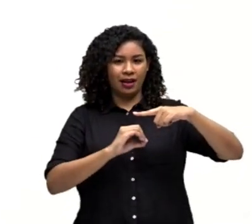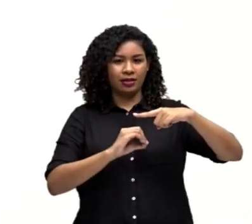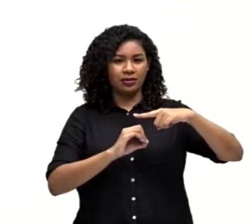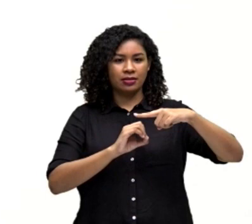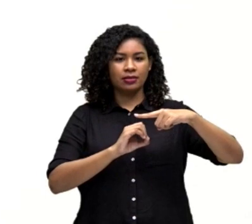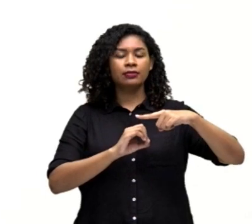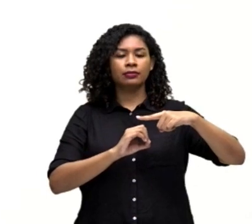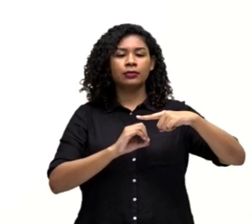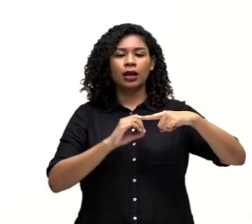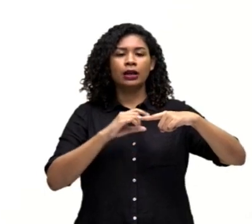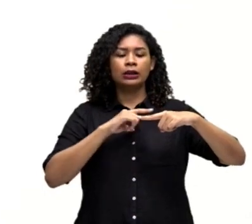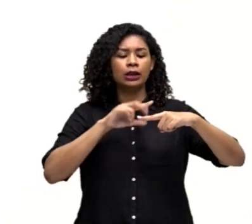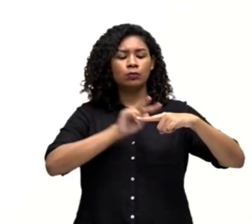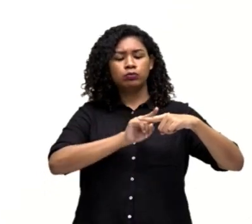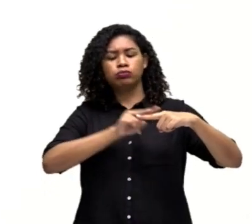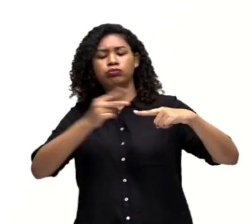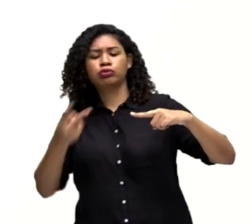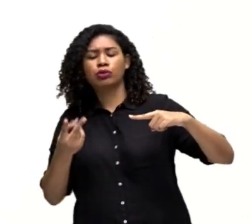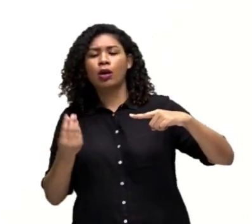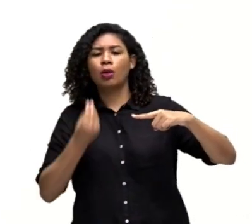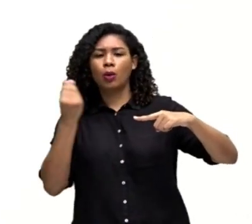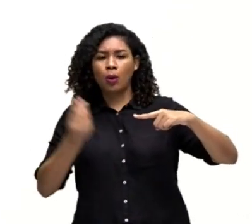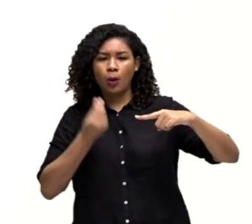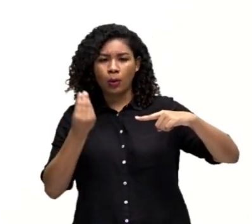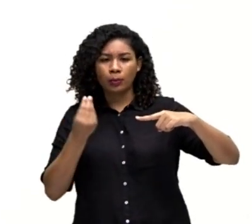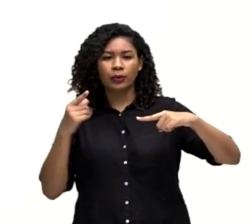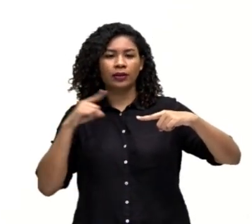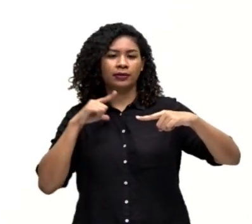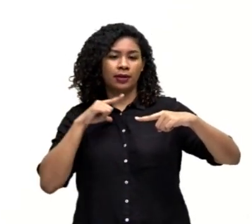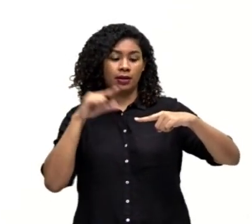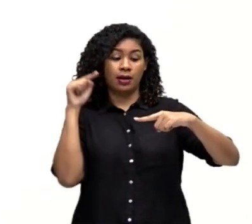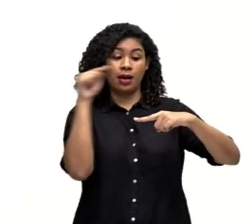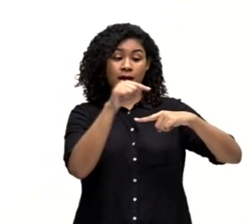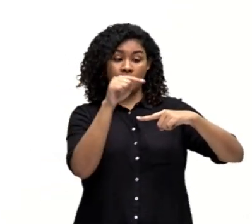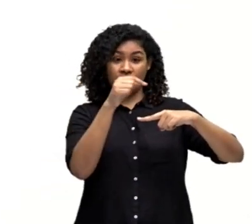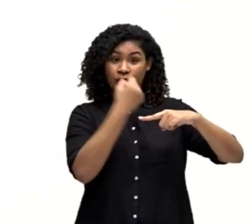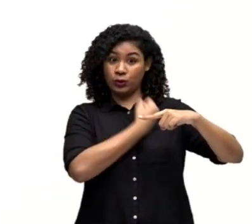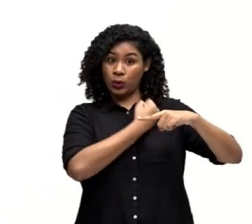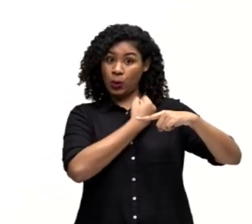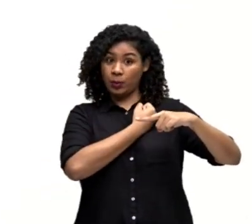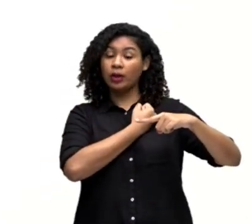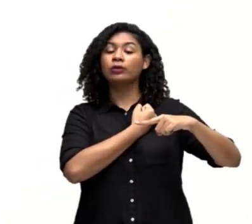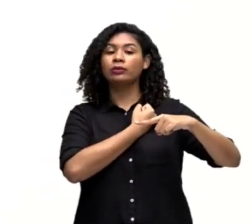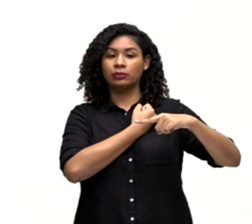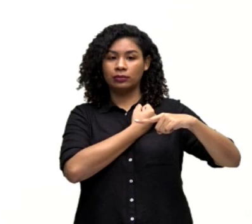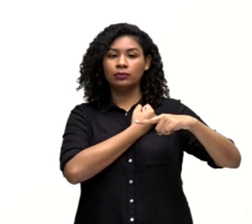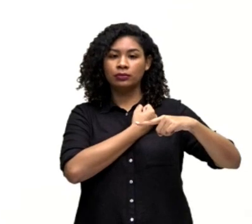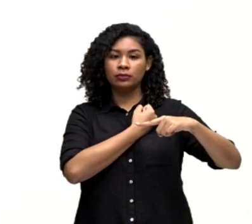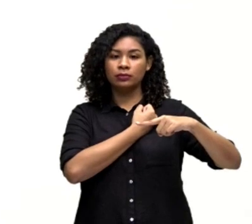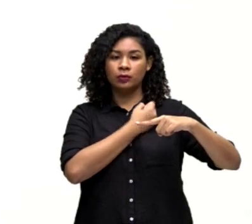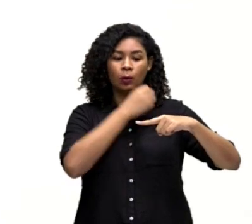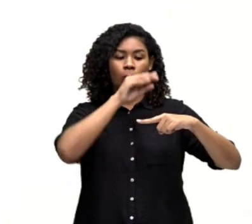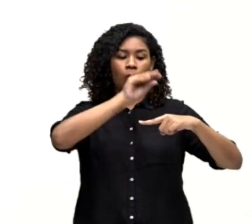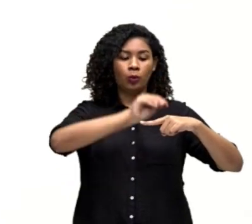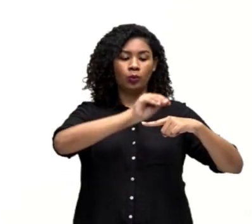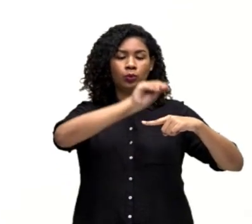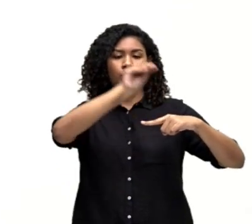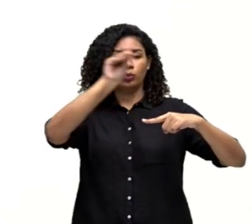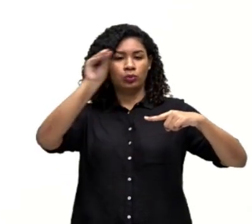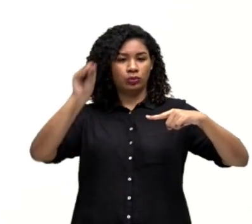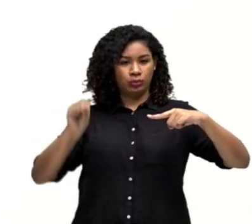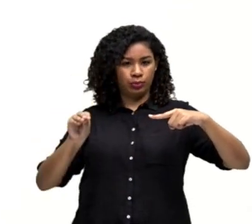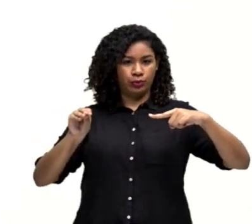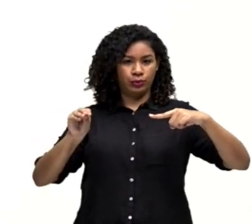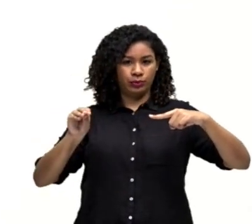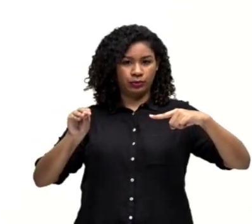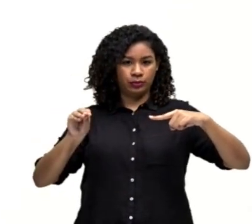gente pega esse numerador e esse numerador geralmente vai ser parte da parte